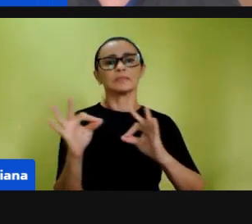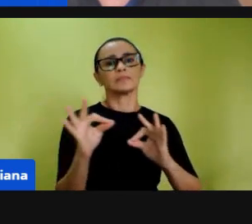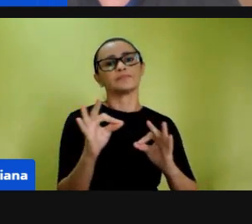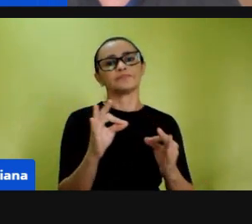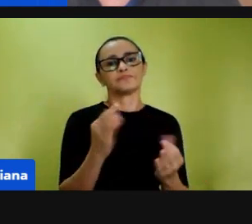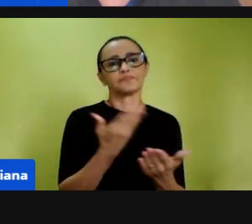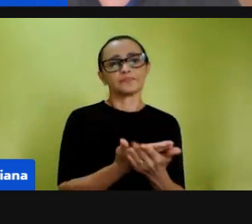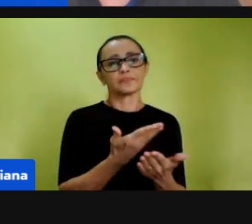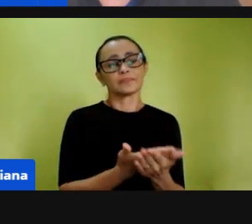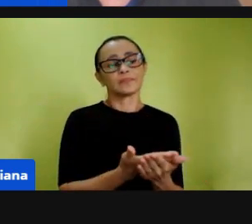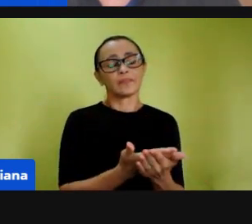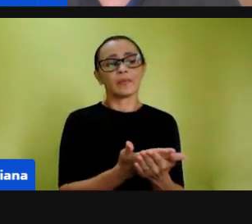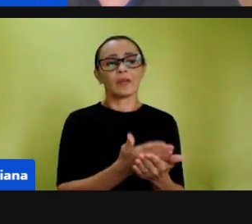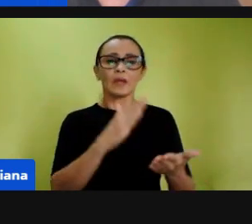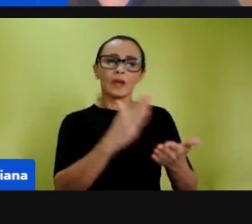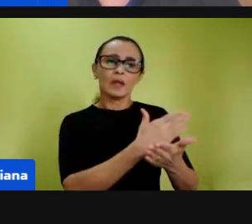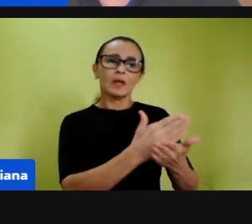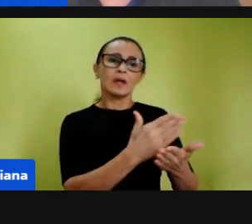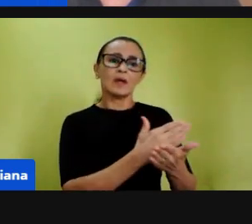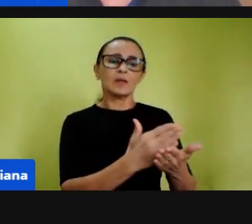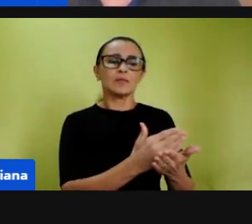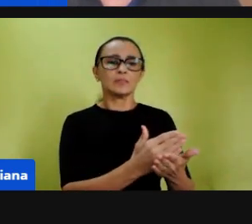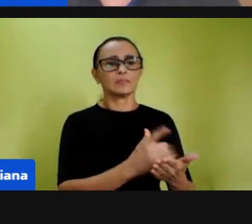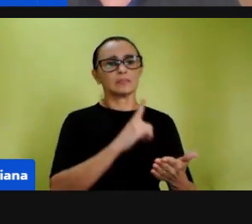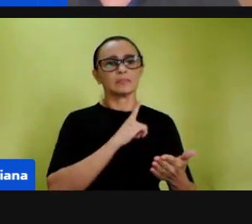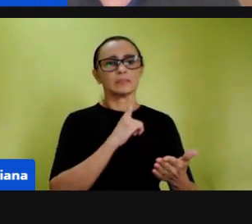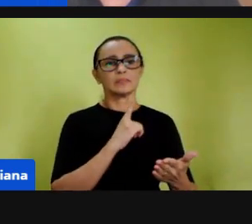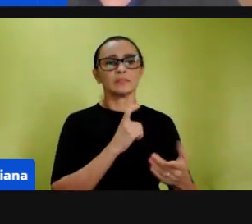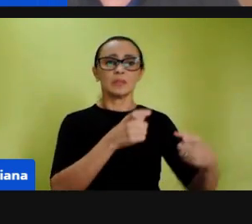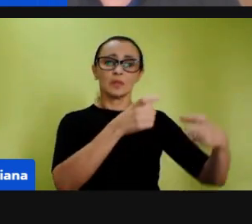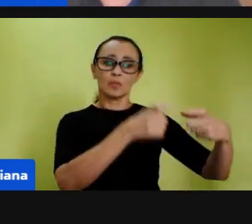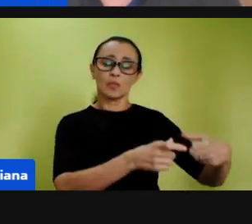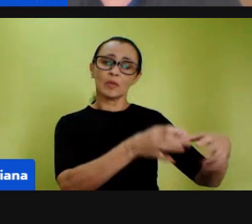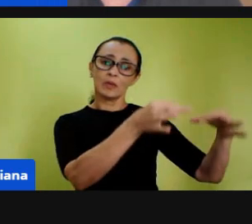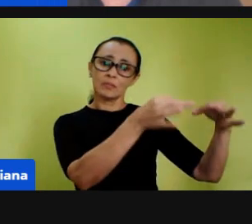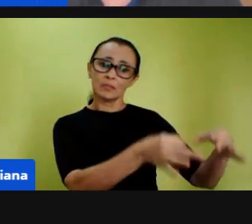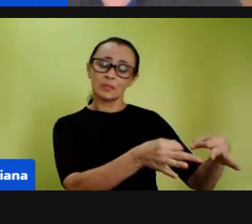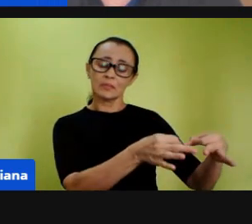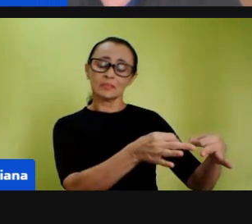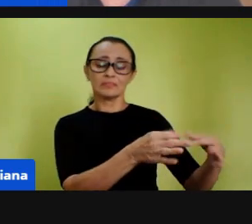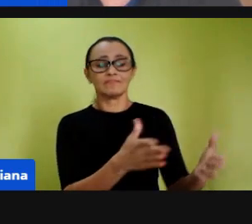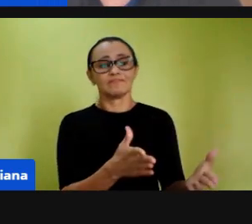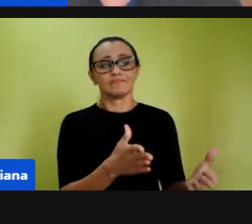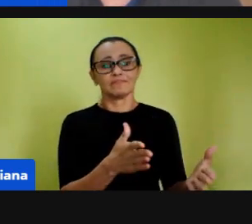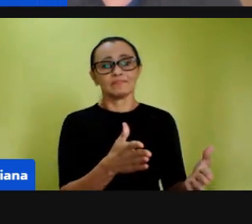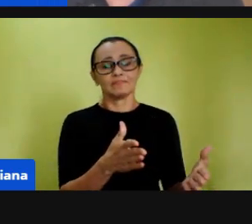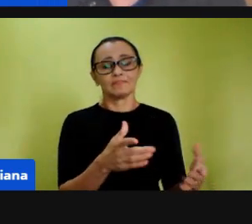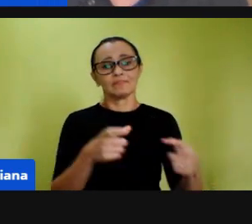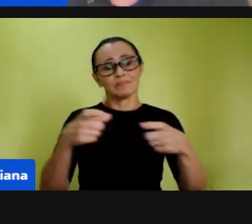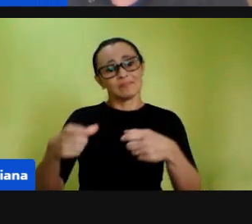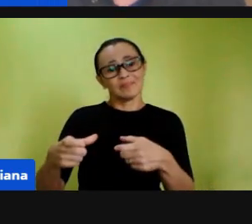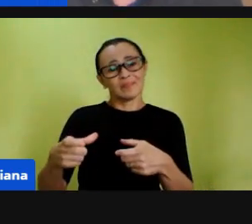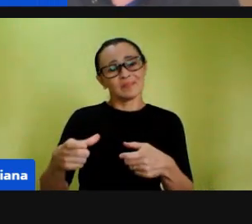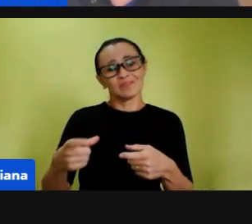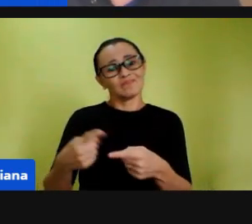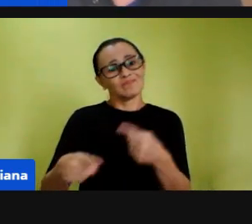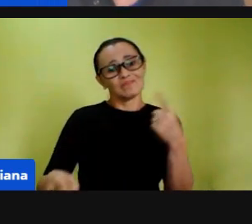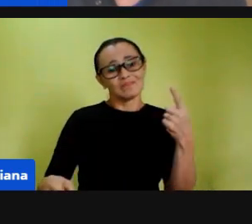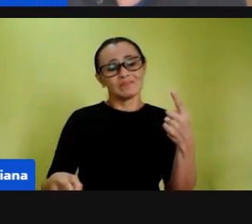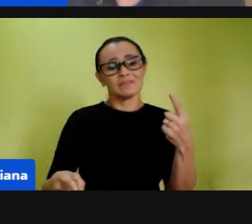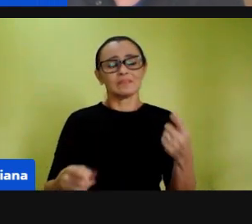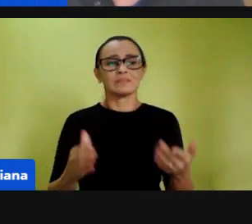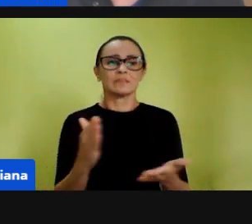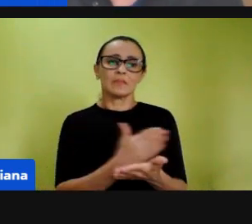adequados, outros ambientes inadequados, alguns com acesso à internet de qualidade, outros não,